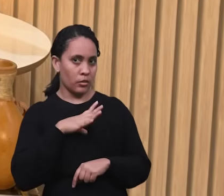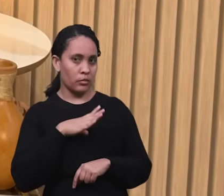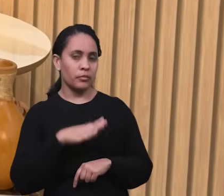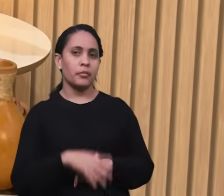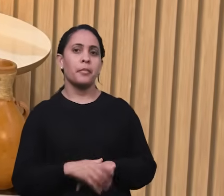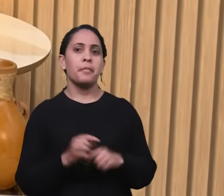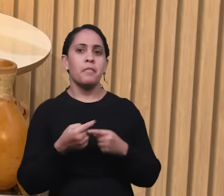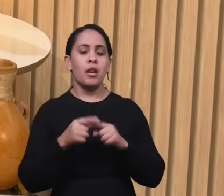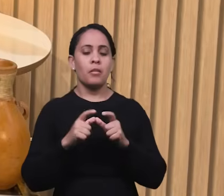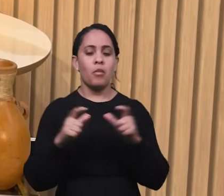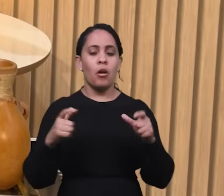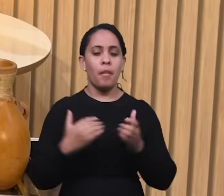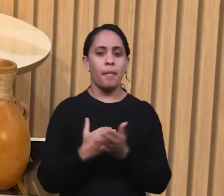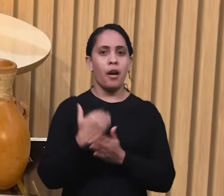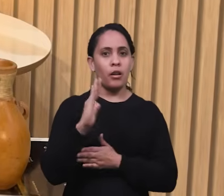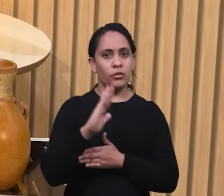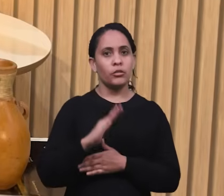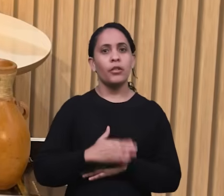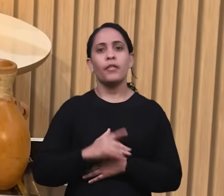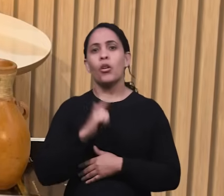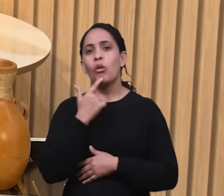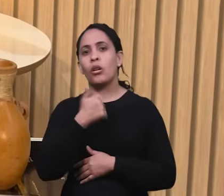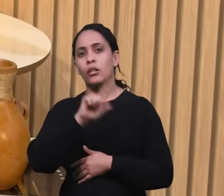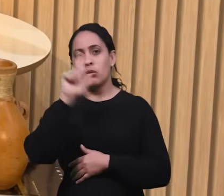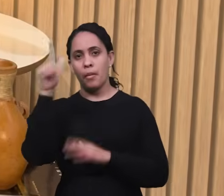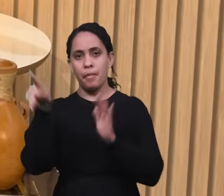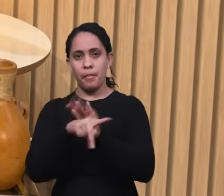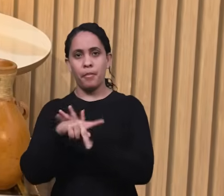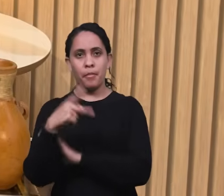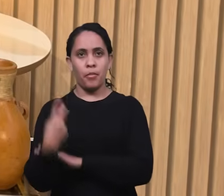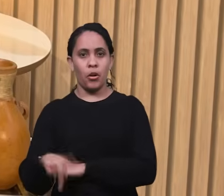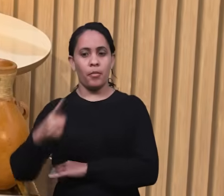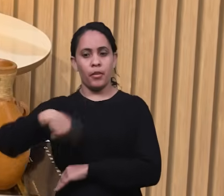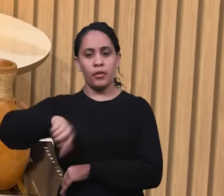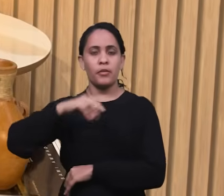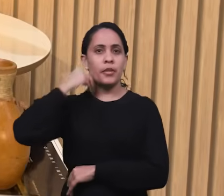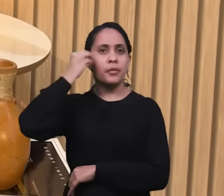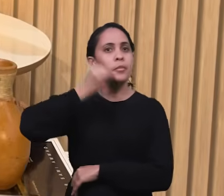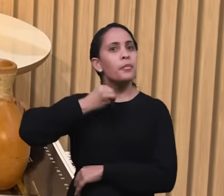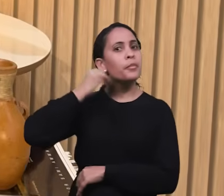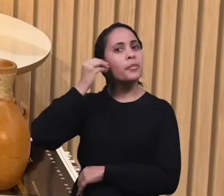indonésio. Eles tiveram uma experiência maravilhosa na década de